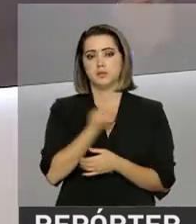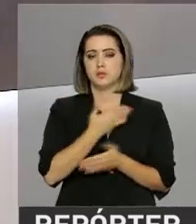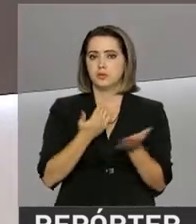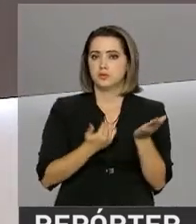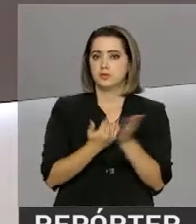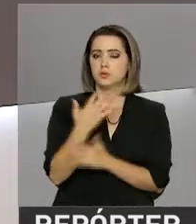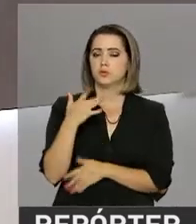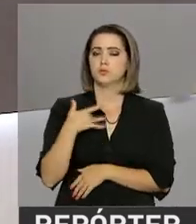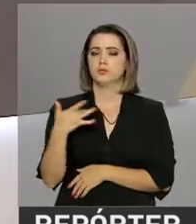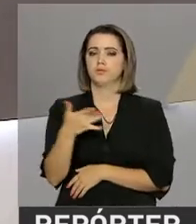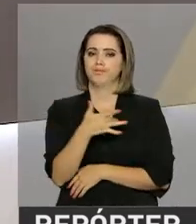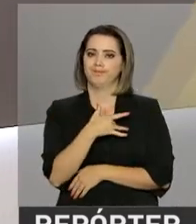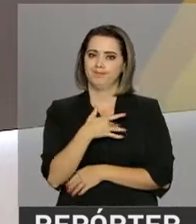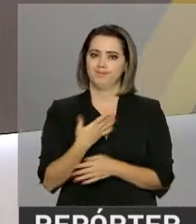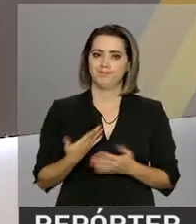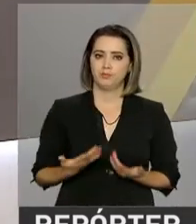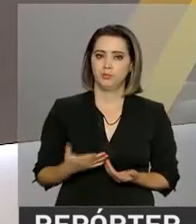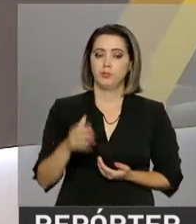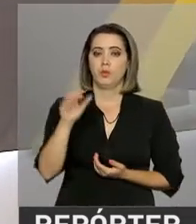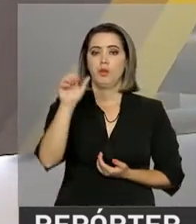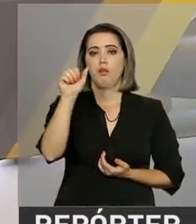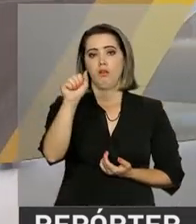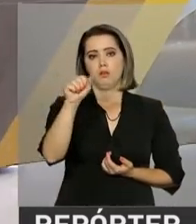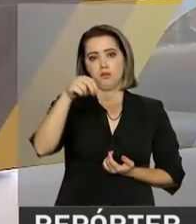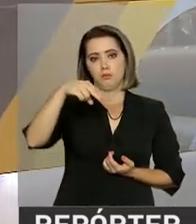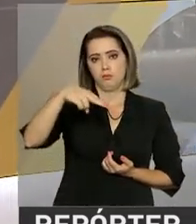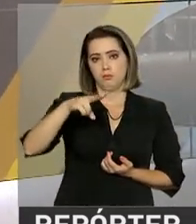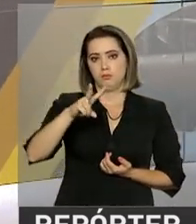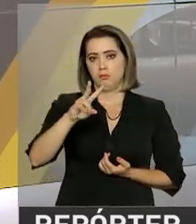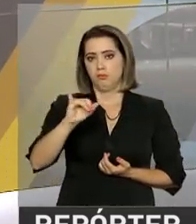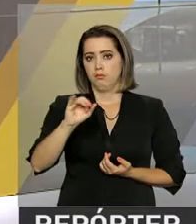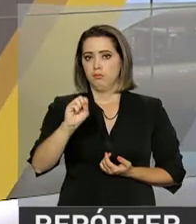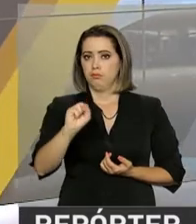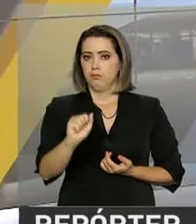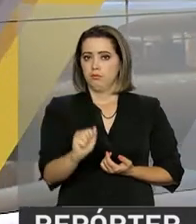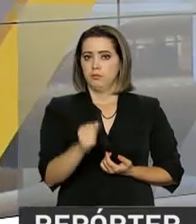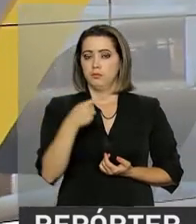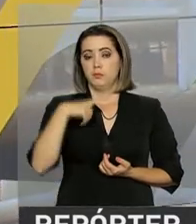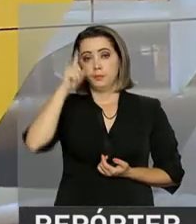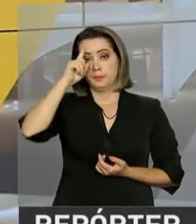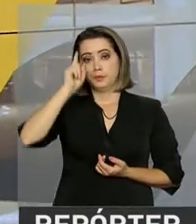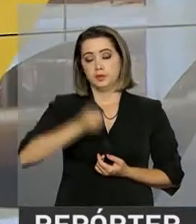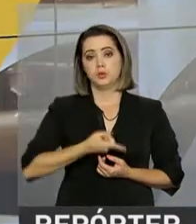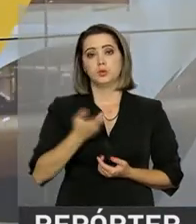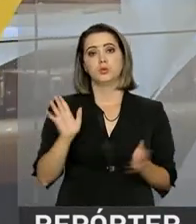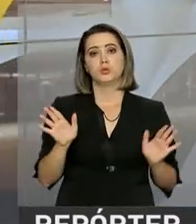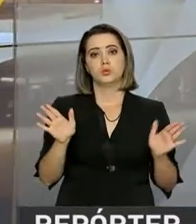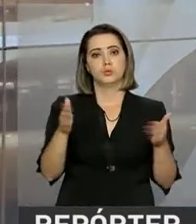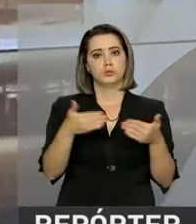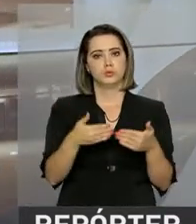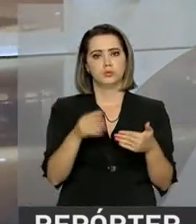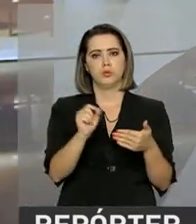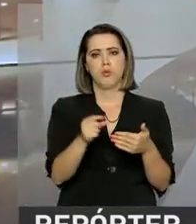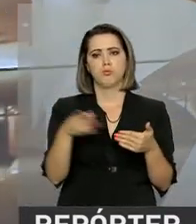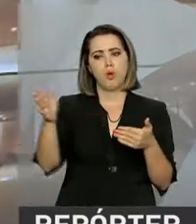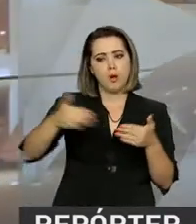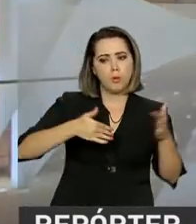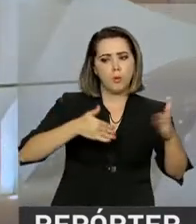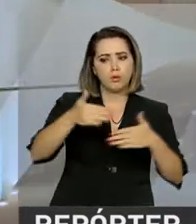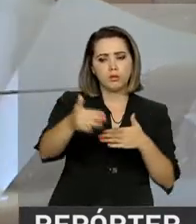aqui falando de saúde a agência nacional de vigilância sanitária anvisa determinou a interdição do lote 3